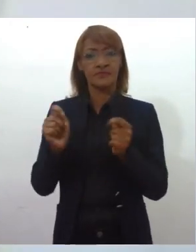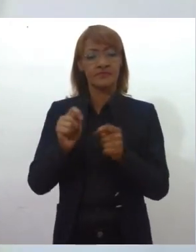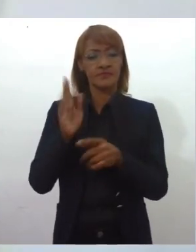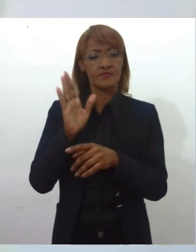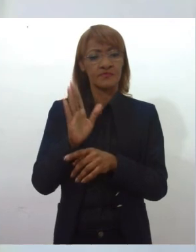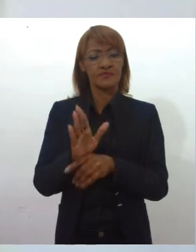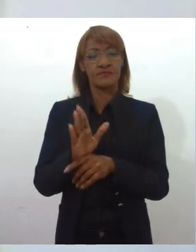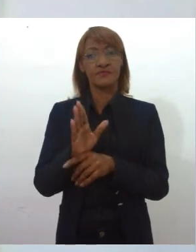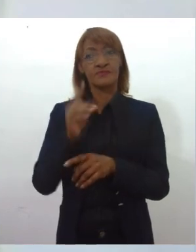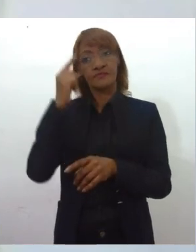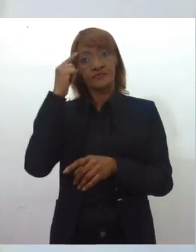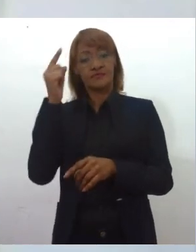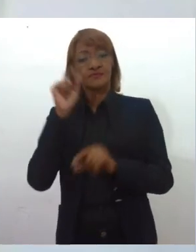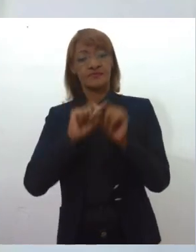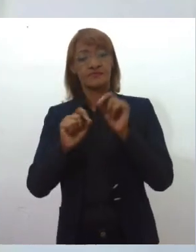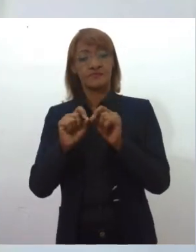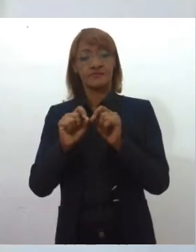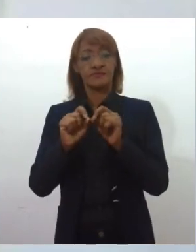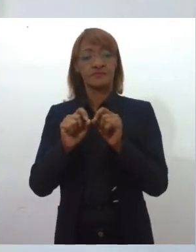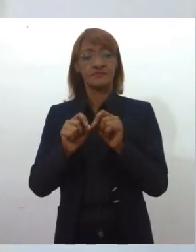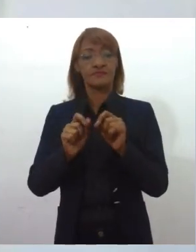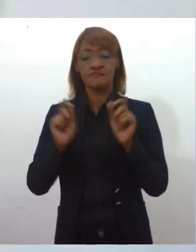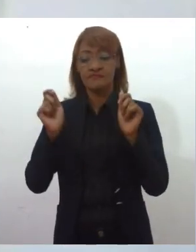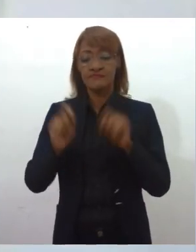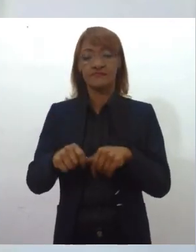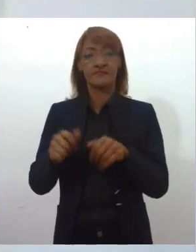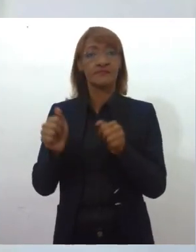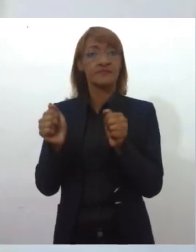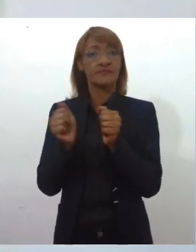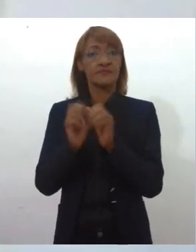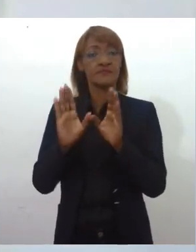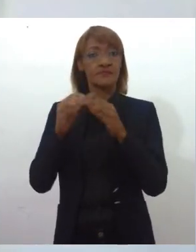esses bolsistas trabalhem em conjunto para que possamos